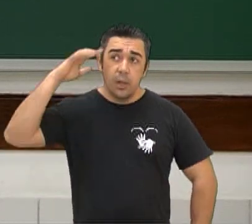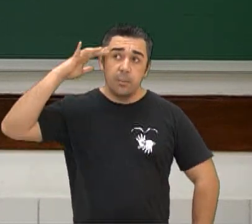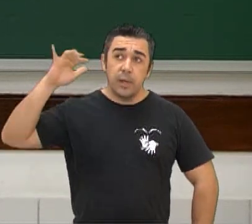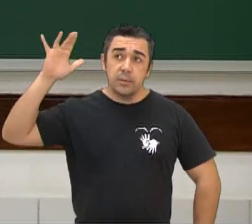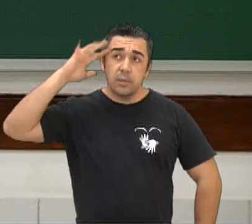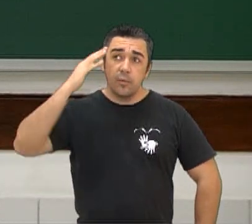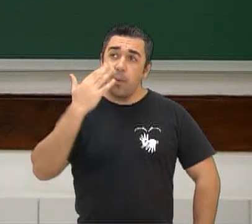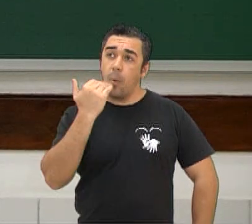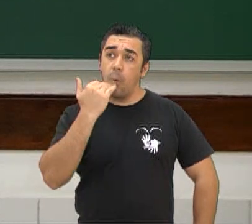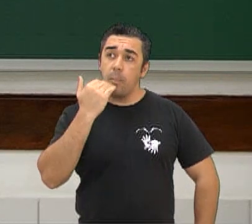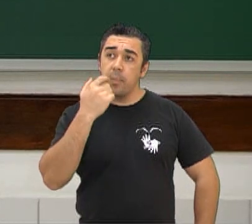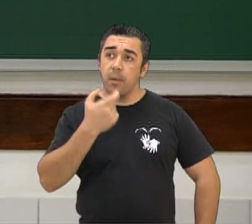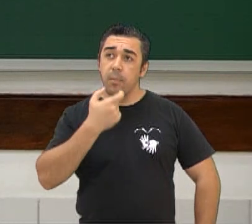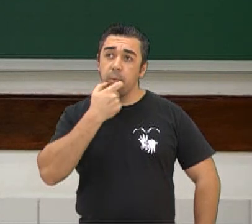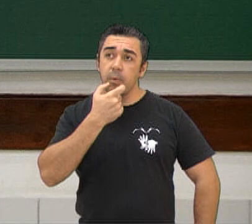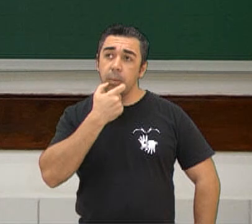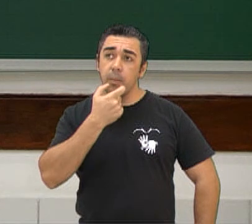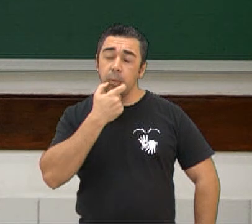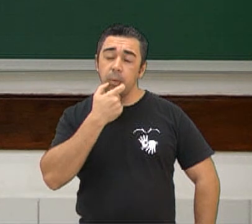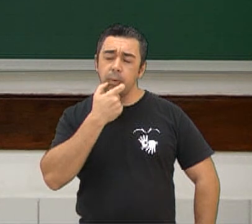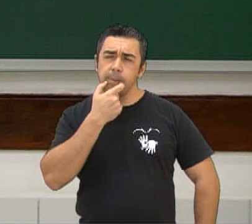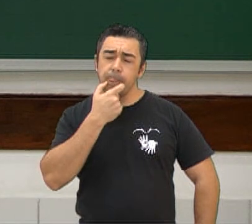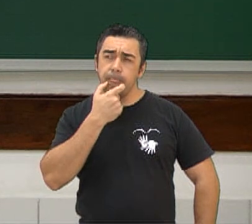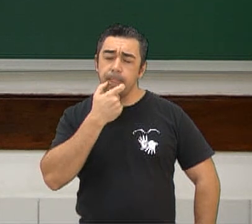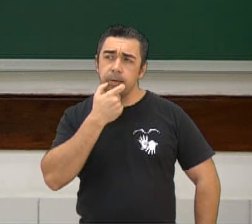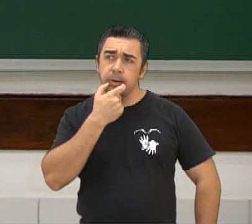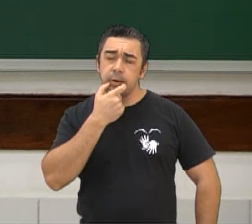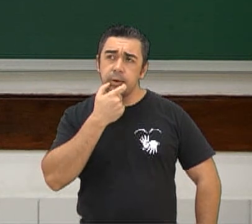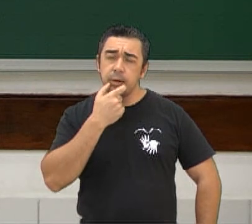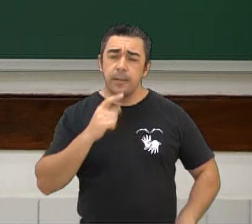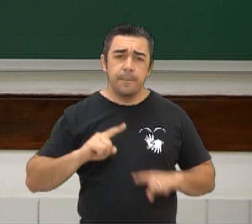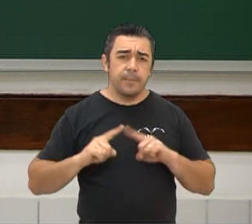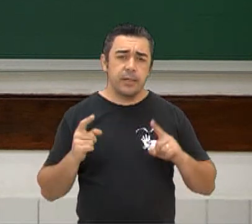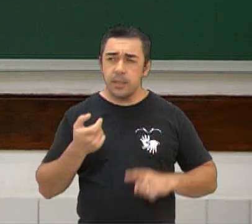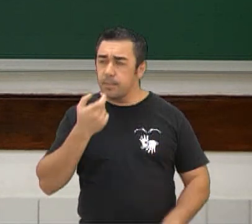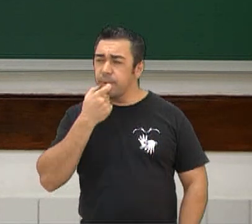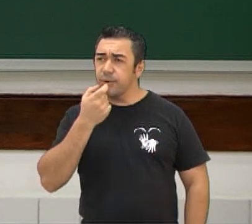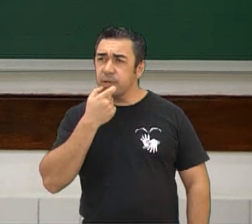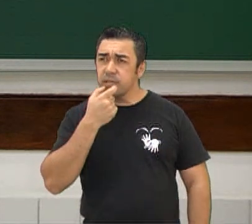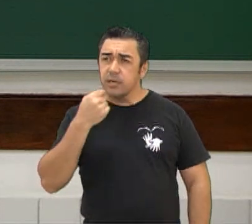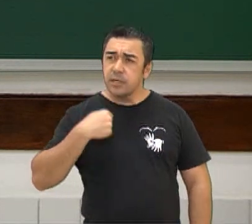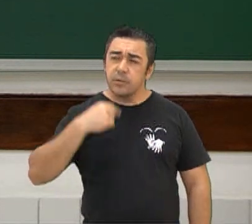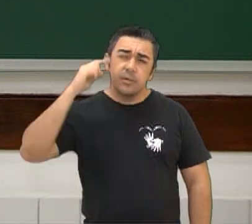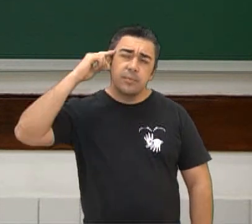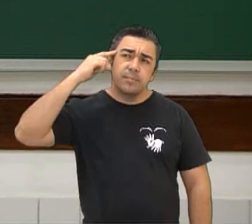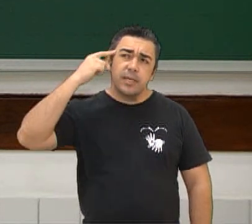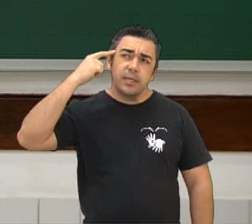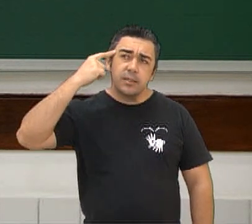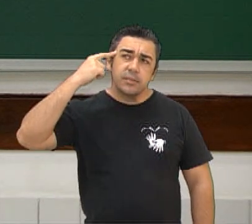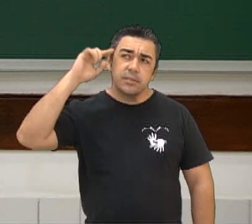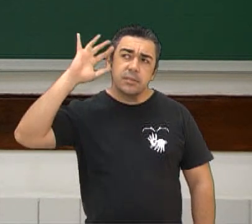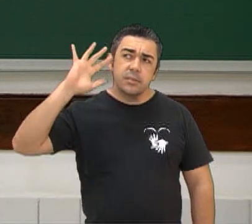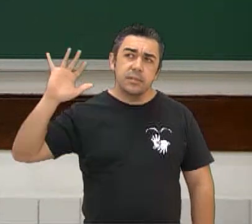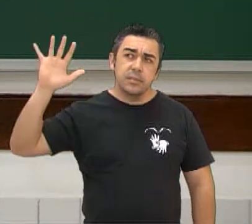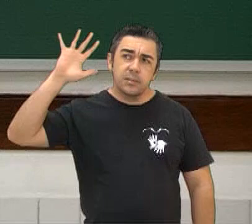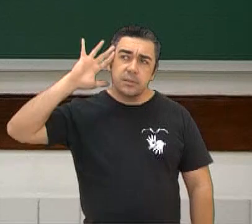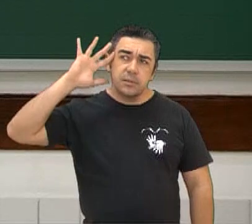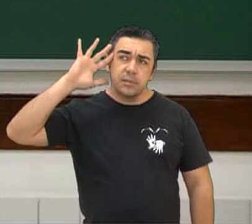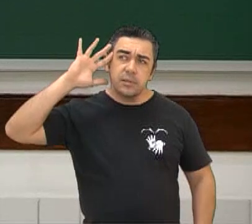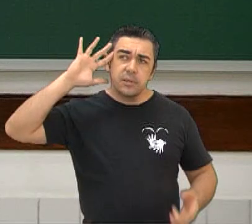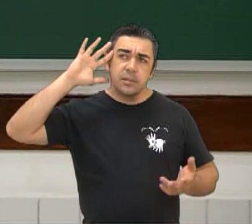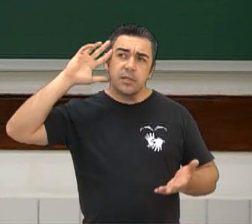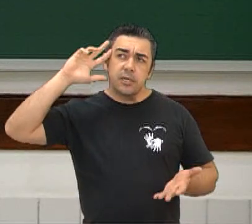numa rosquinha. Mas essa rosquinha que está no meu pensamento é